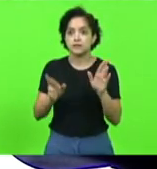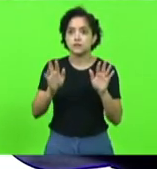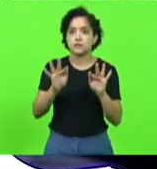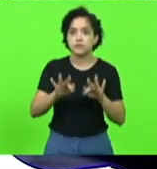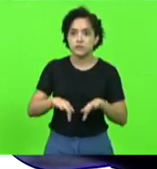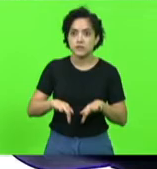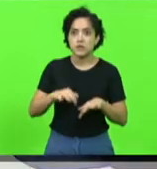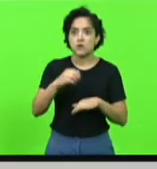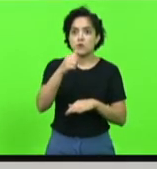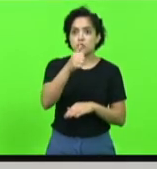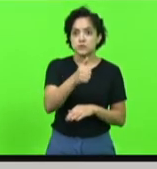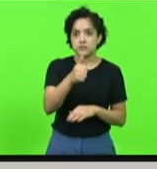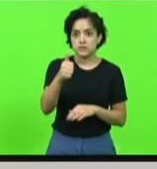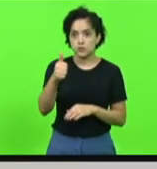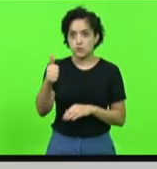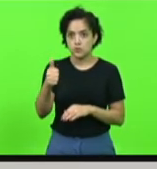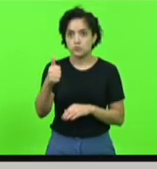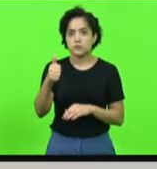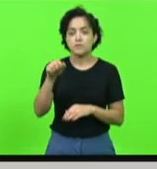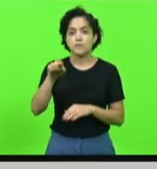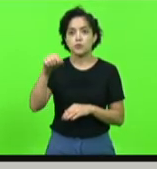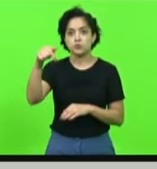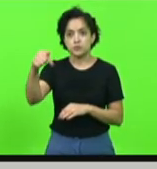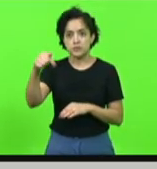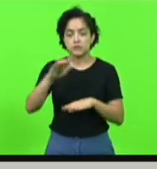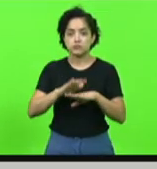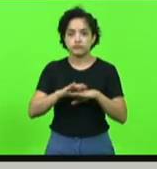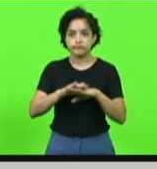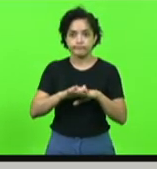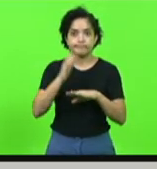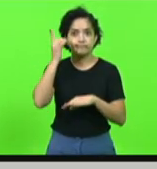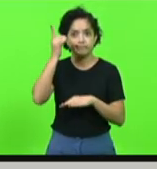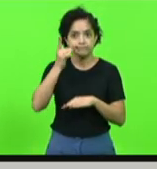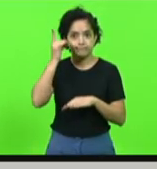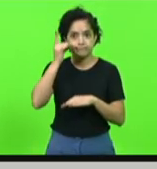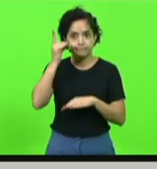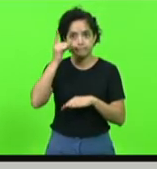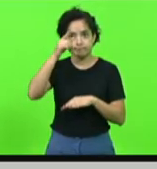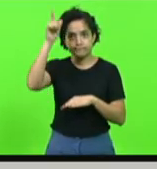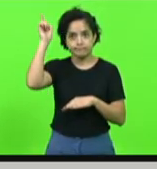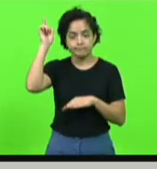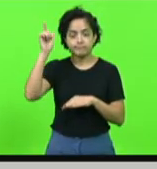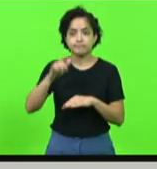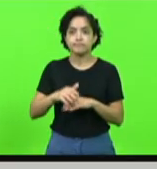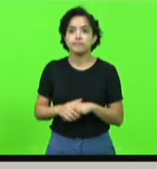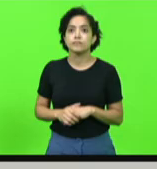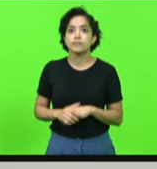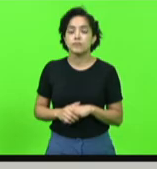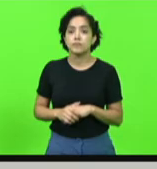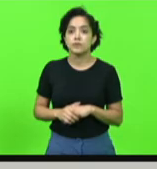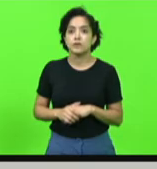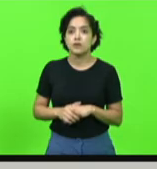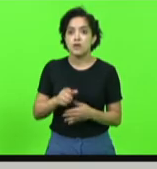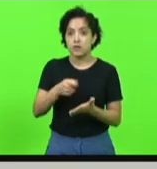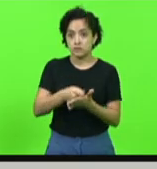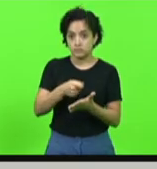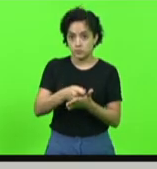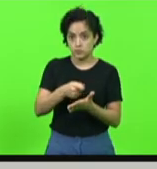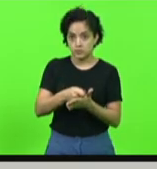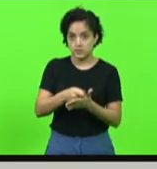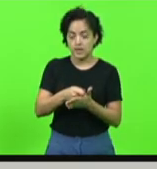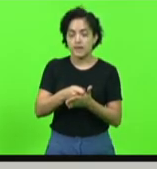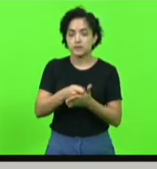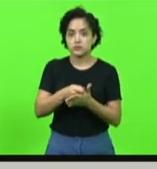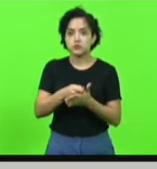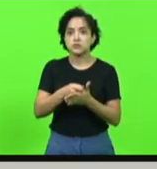de lei 111.7/2021, autor deputado Dr. Vicente Caro Preso, dispõe sobre a notificação compulsória do teste de triagem neonatal